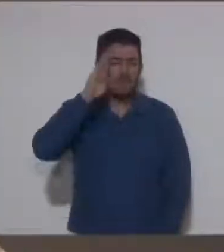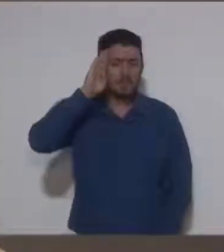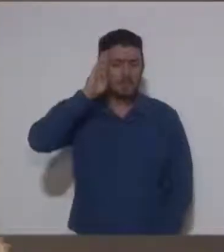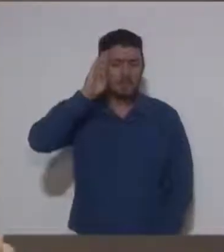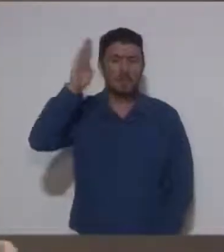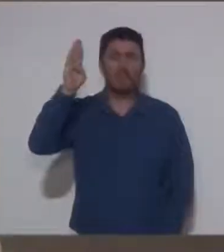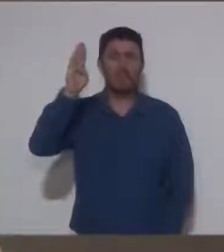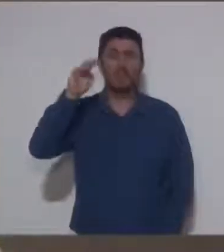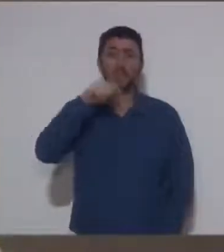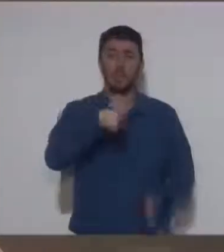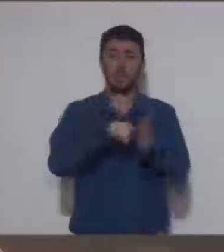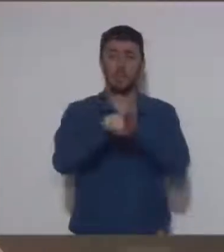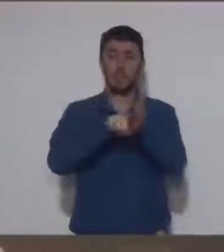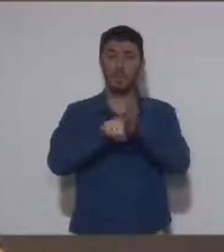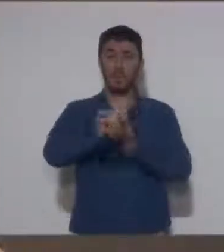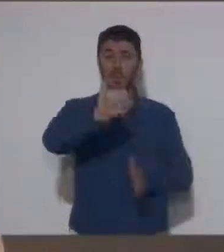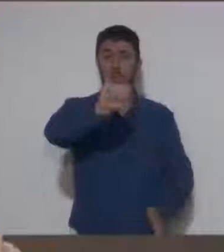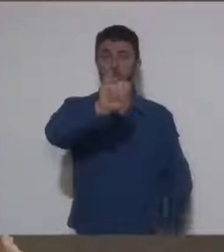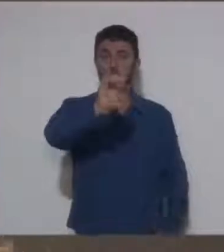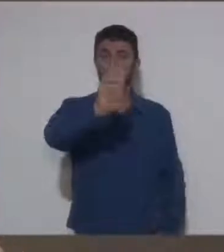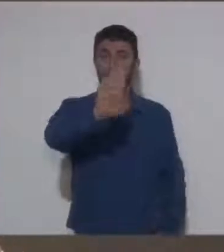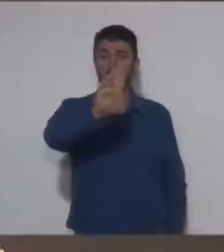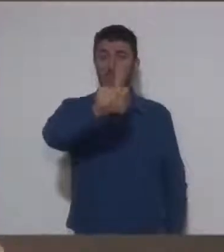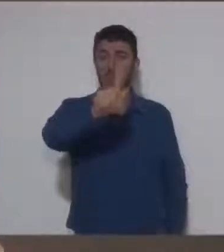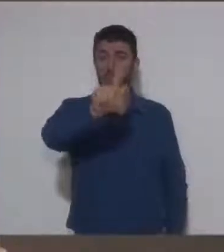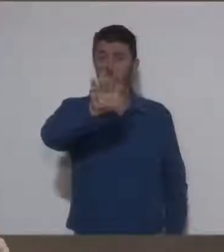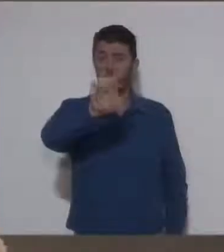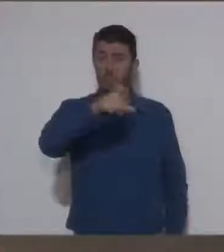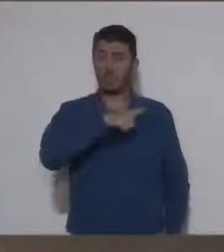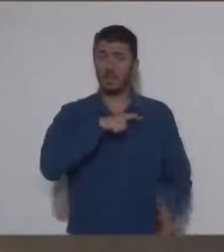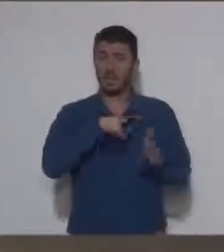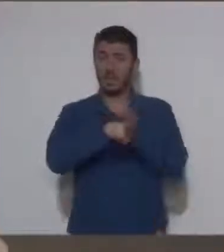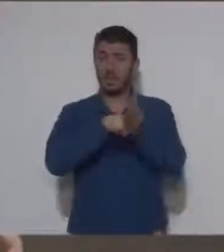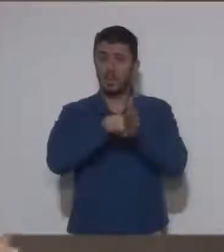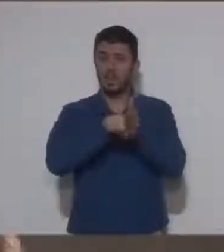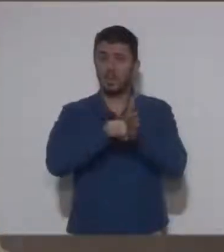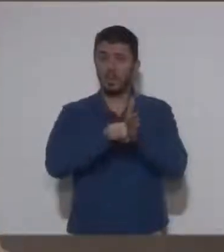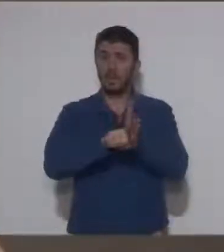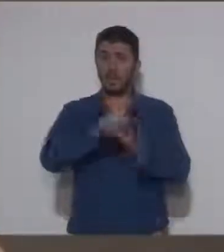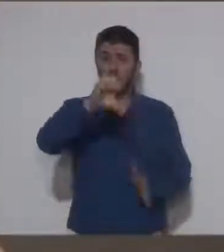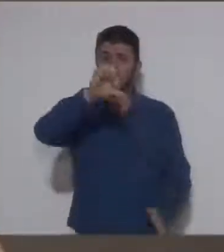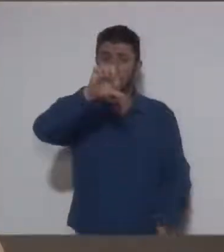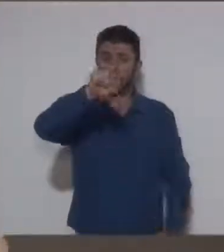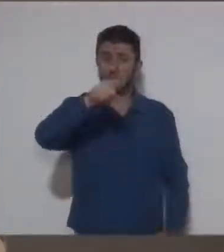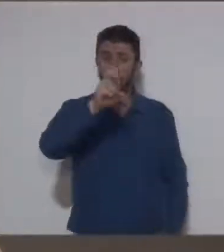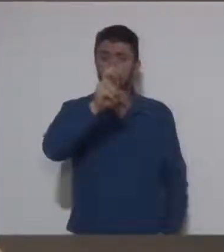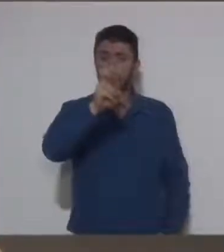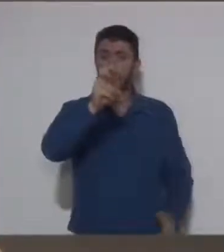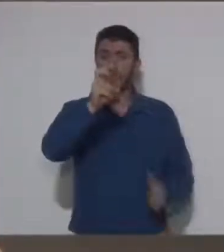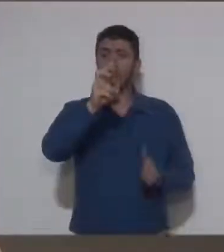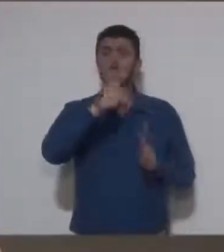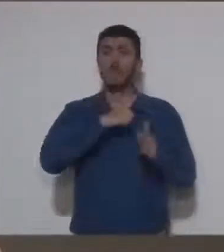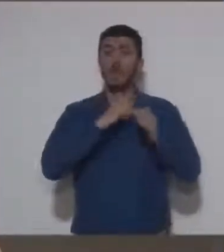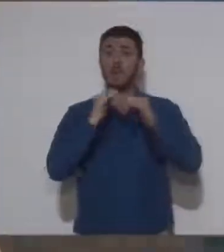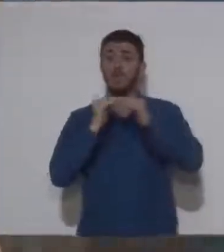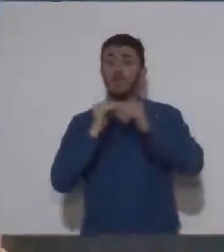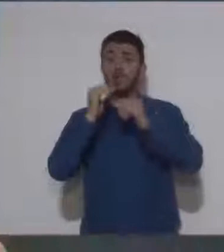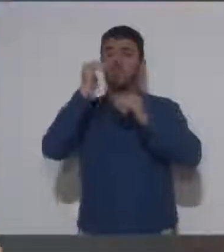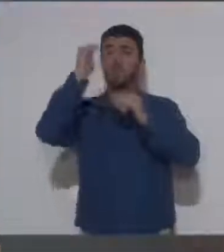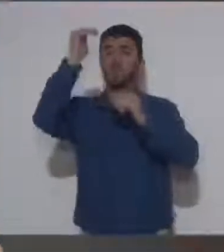2050 a gente tenha um crescimento de 9,5% para 21% de idosos, né? Então,